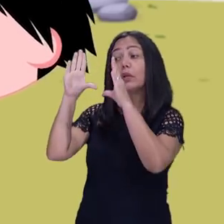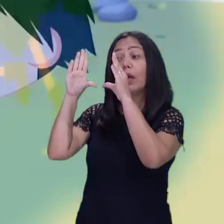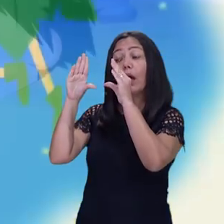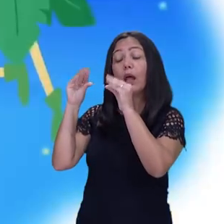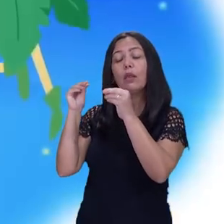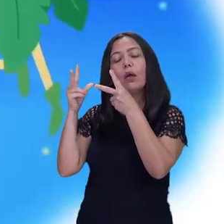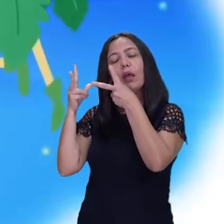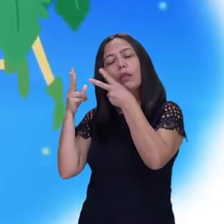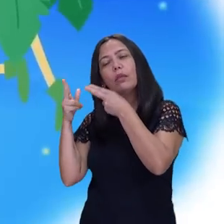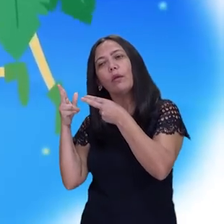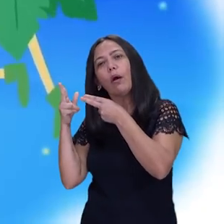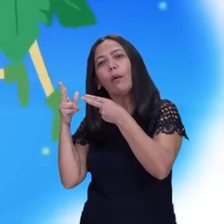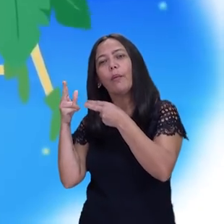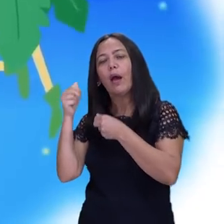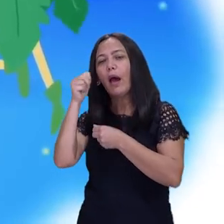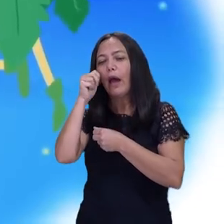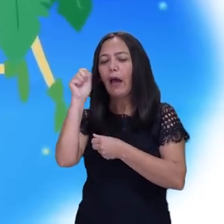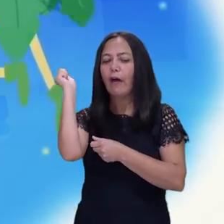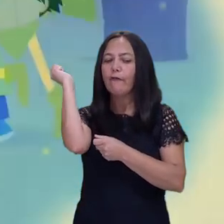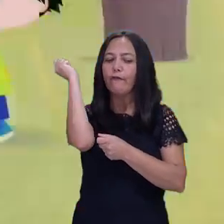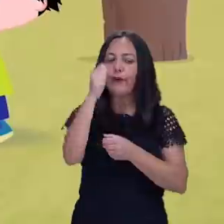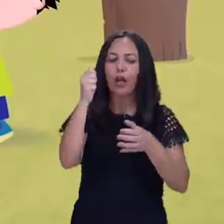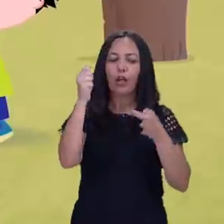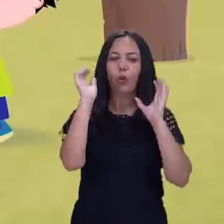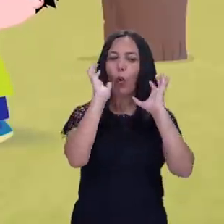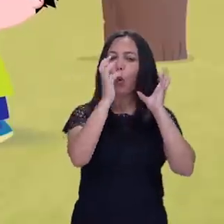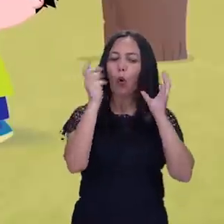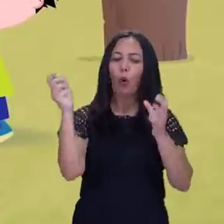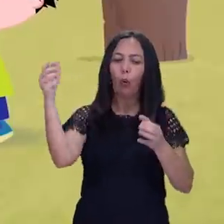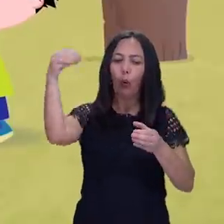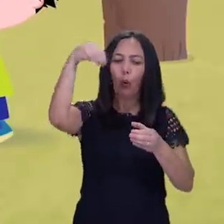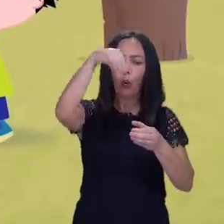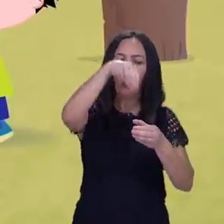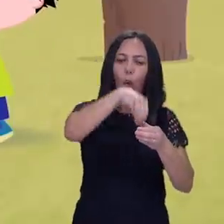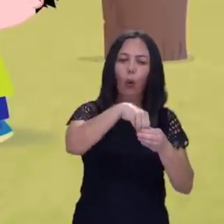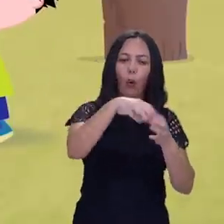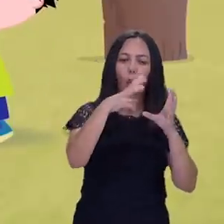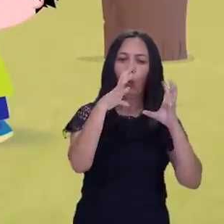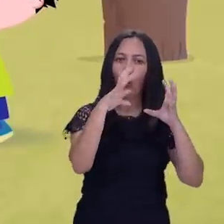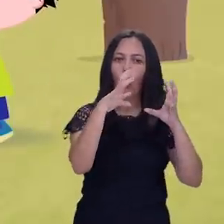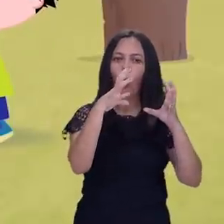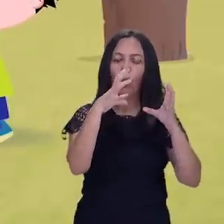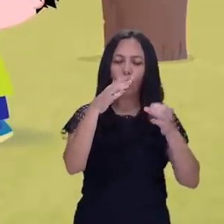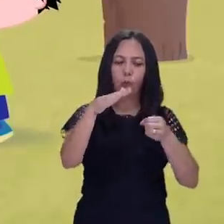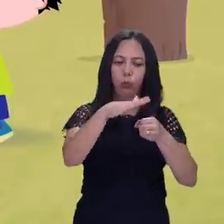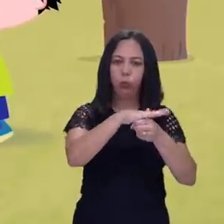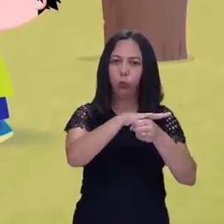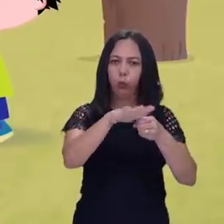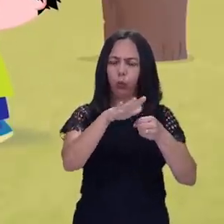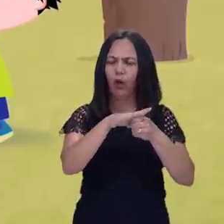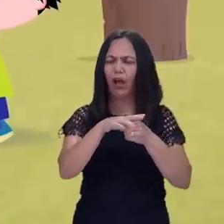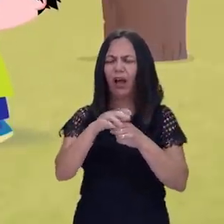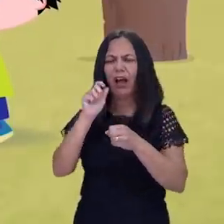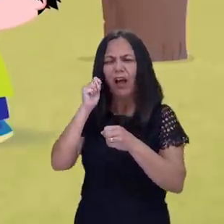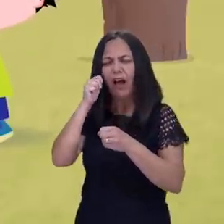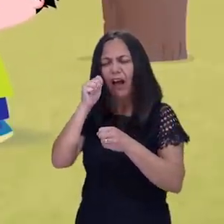gente dorme, a fada do coco vai lá e enche eles. A fada do coco?